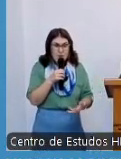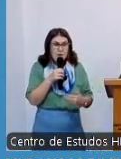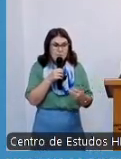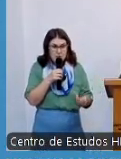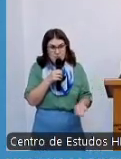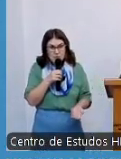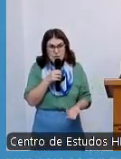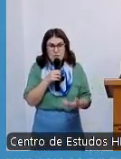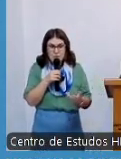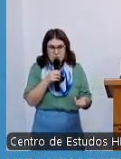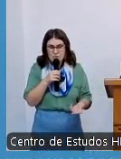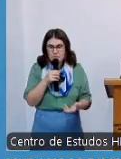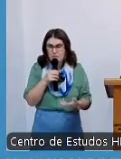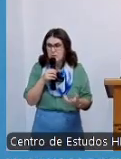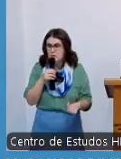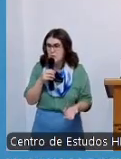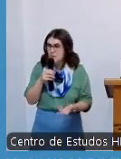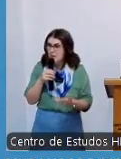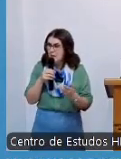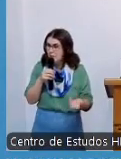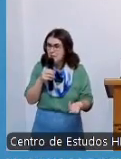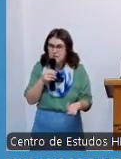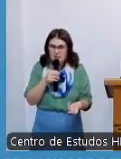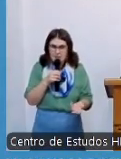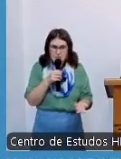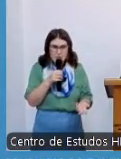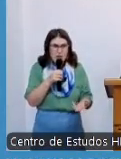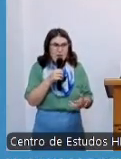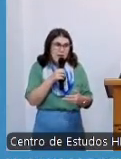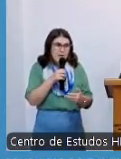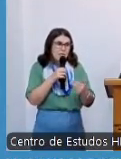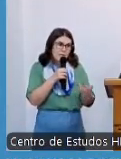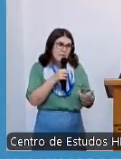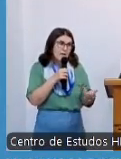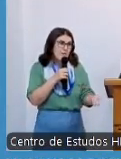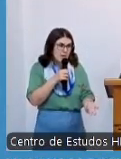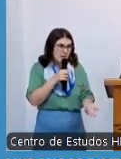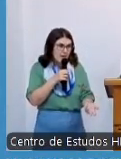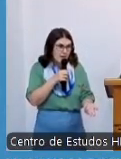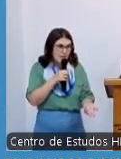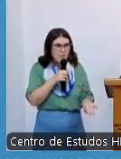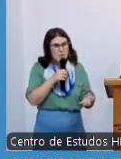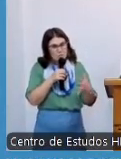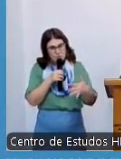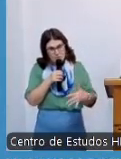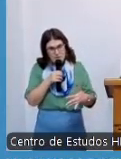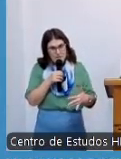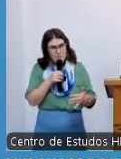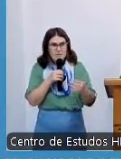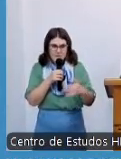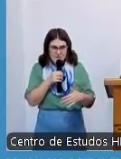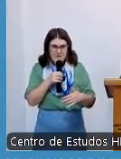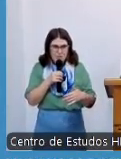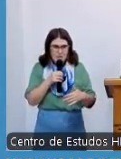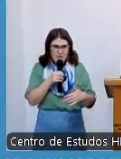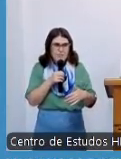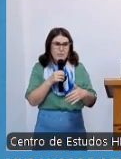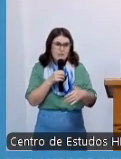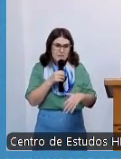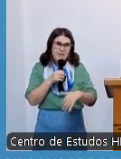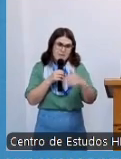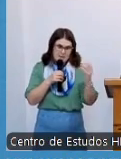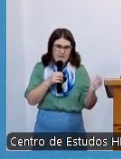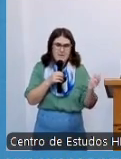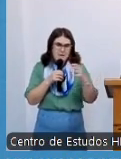mandato, permitindo efetivamente uma capilaridade. Era um sistema real dos CEPs e da